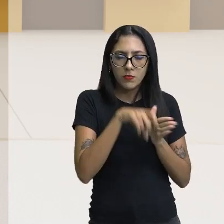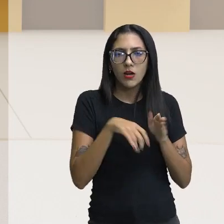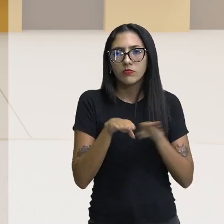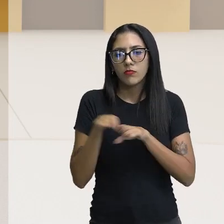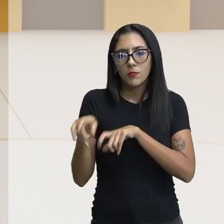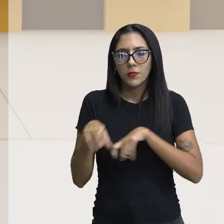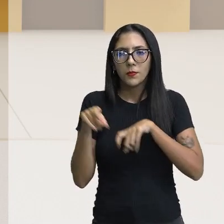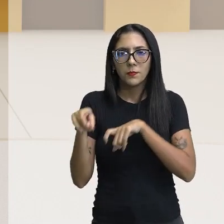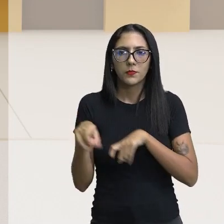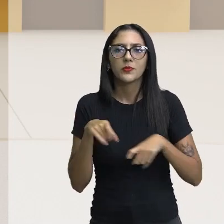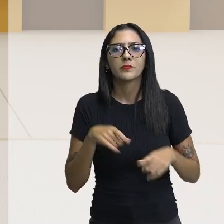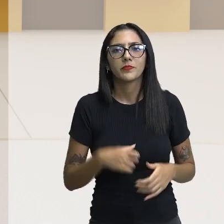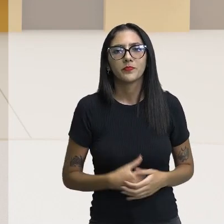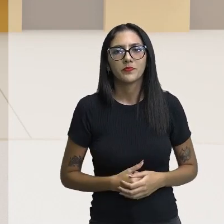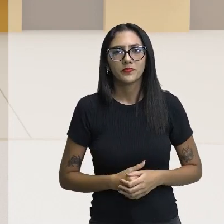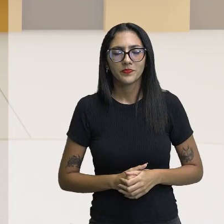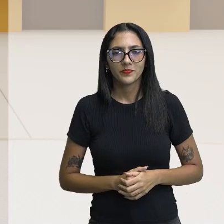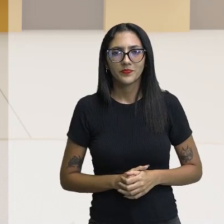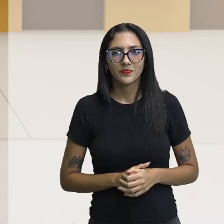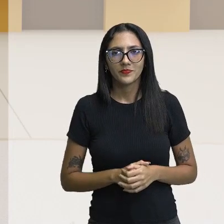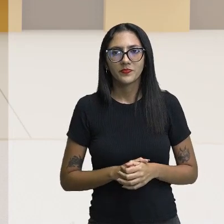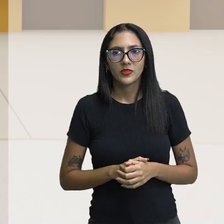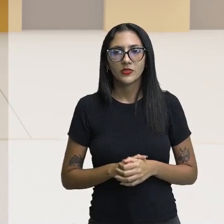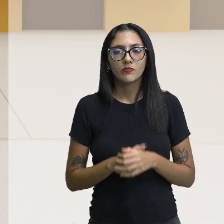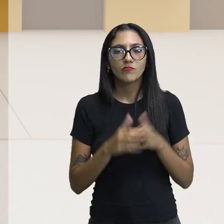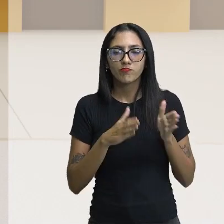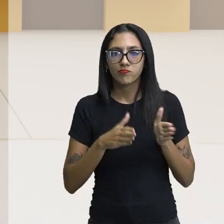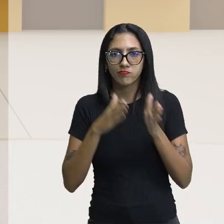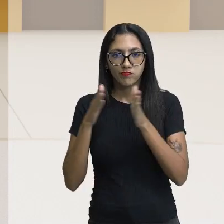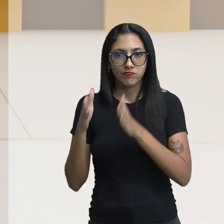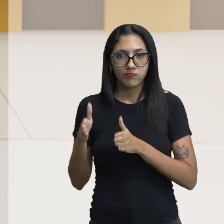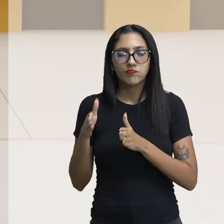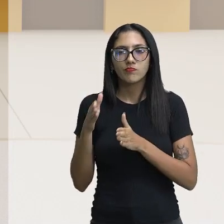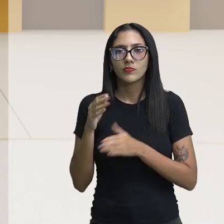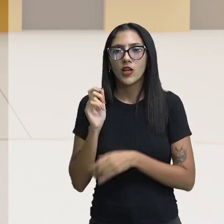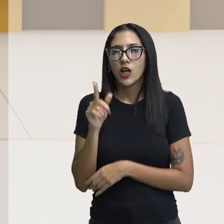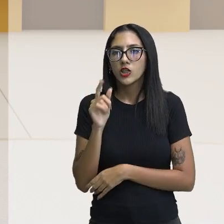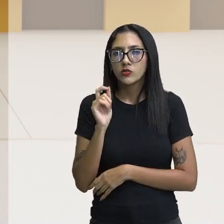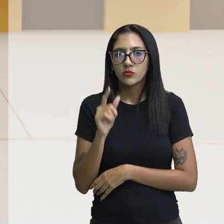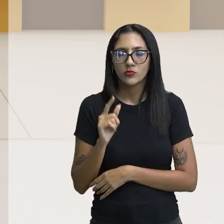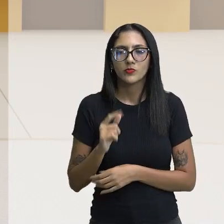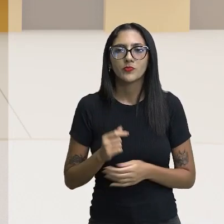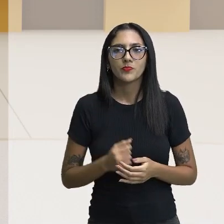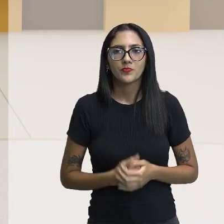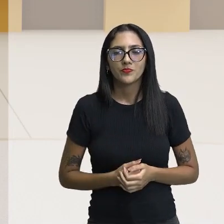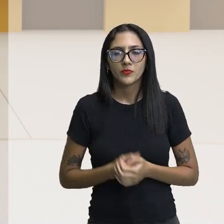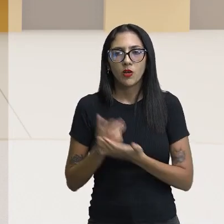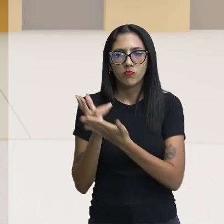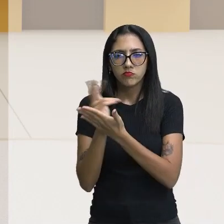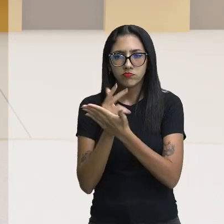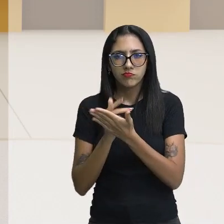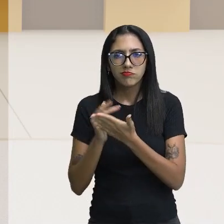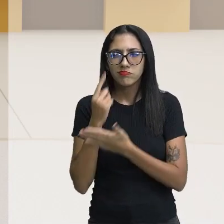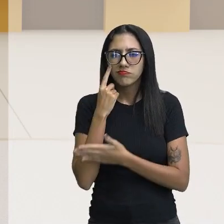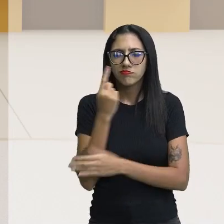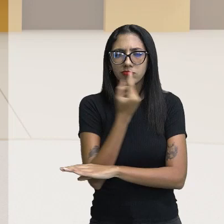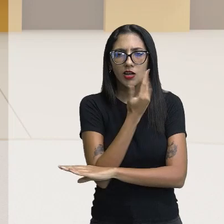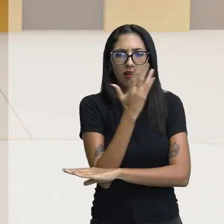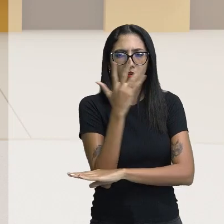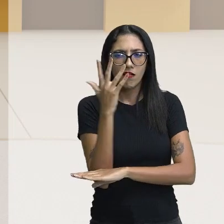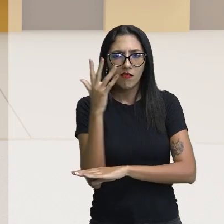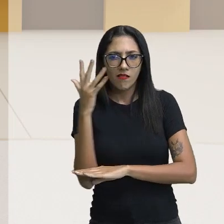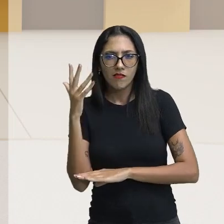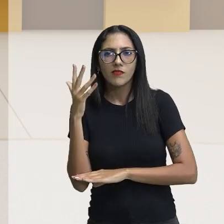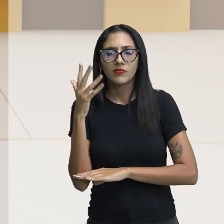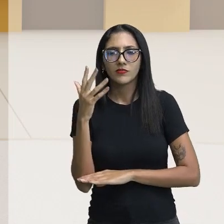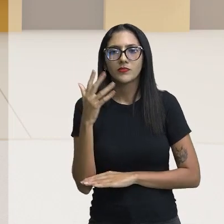que mais nós temos aqui, professora Manuela, em azul? Nós temos ali ao lado, né, ilustrado com as árvores e com os